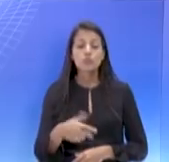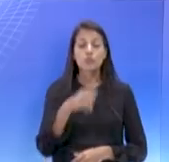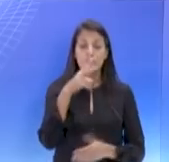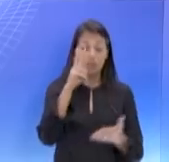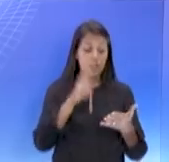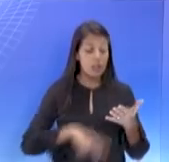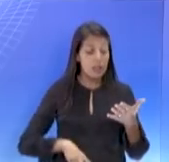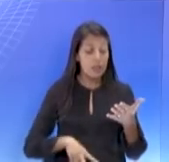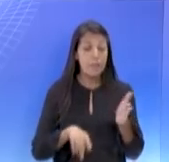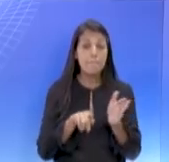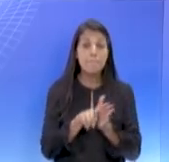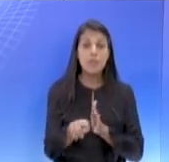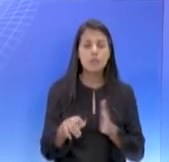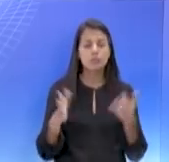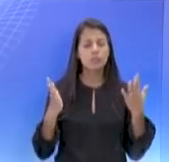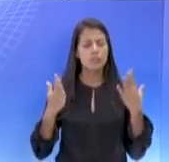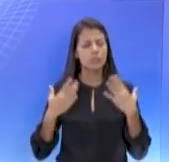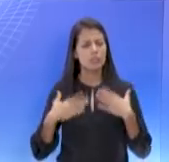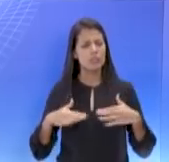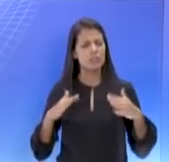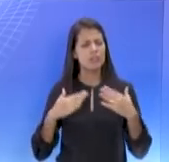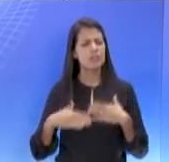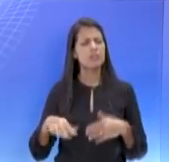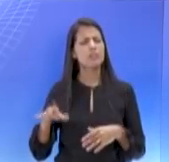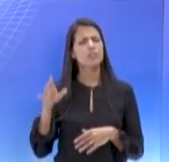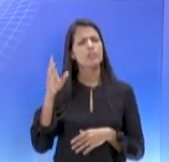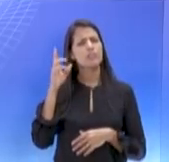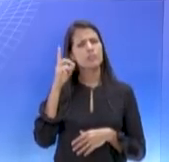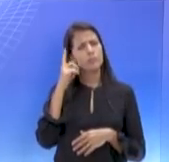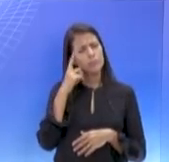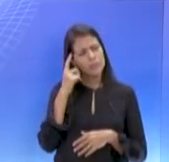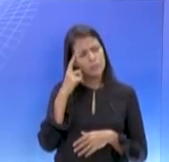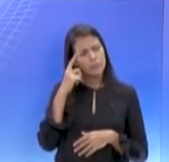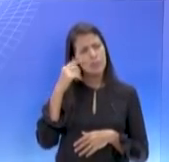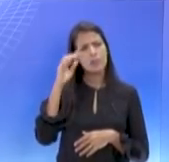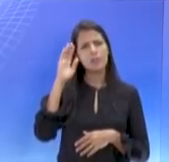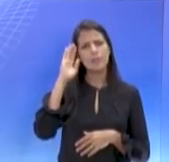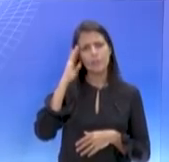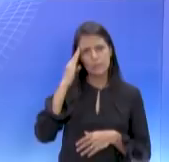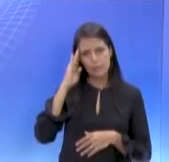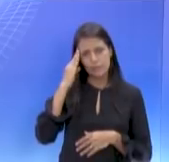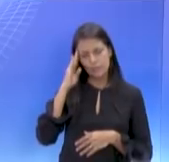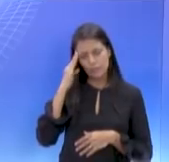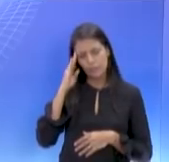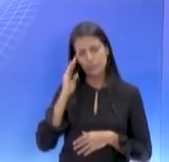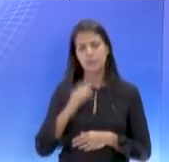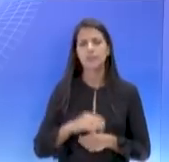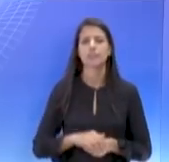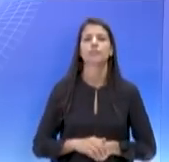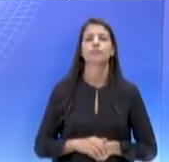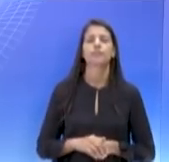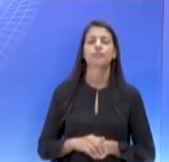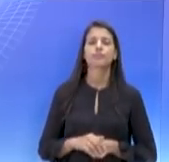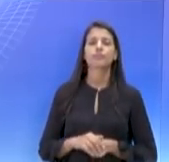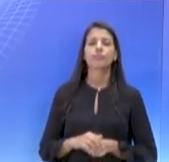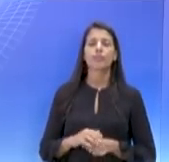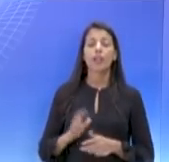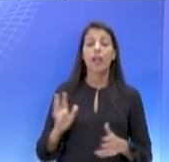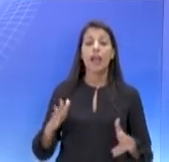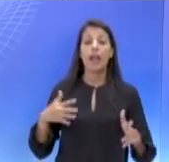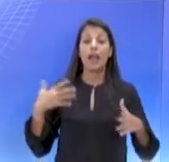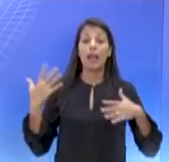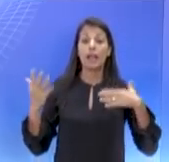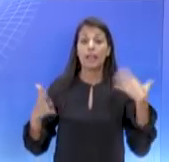Com calma, que é para evitar a releitura. E venham, então, os alegres incendiários